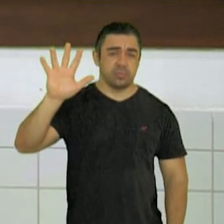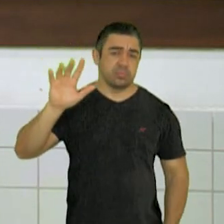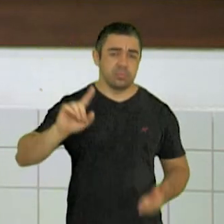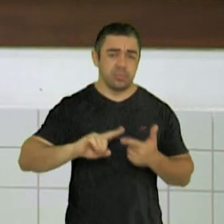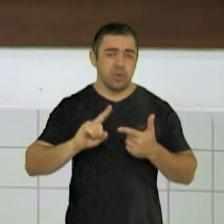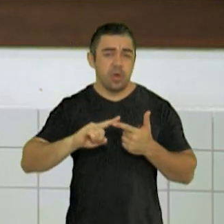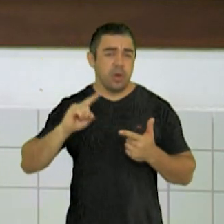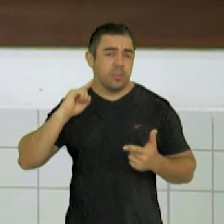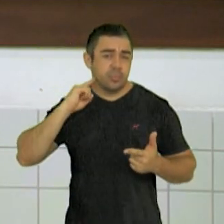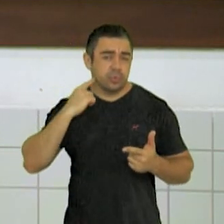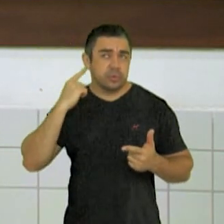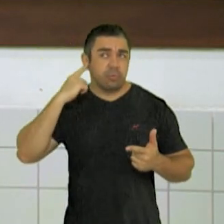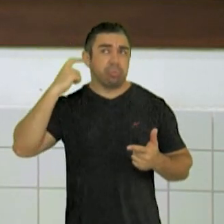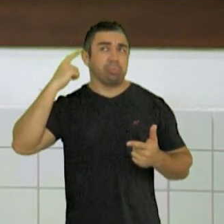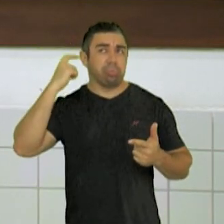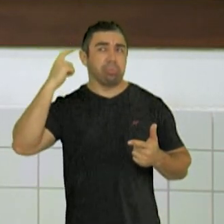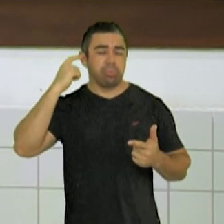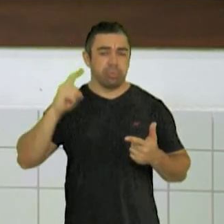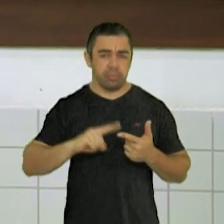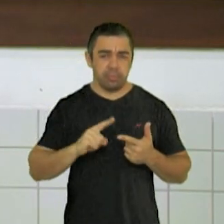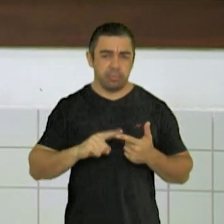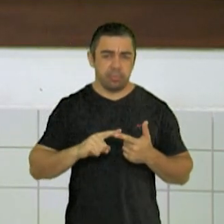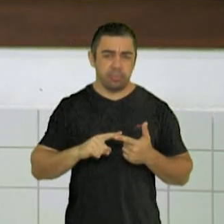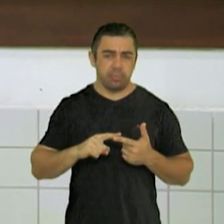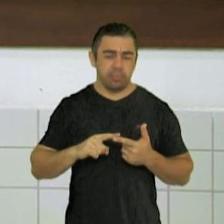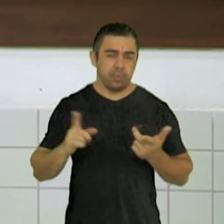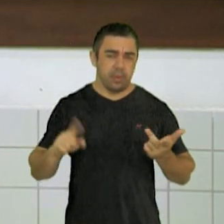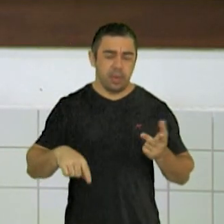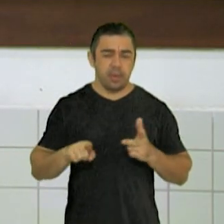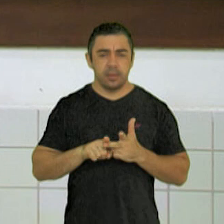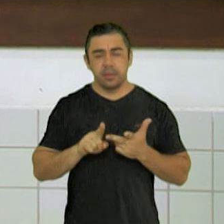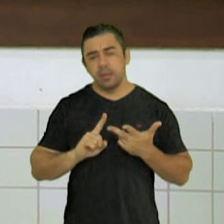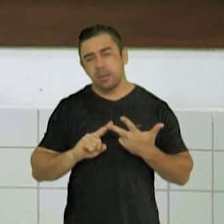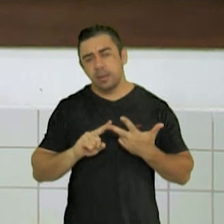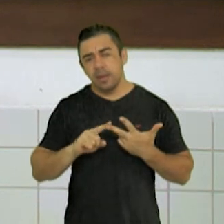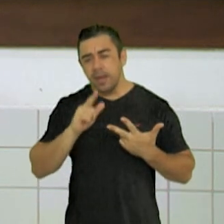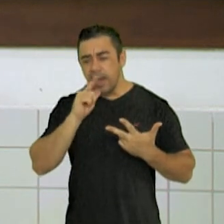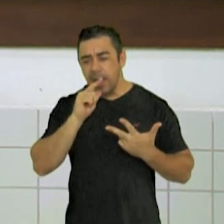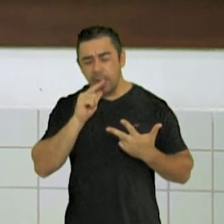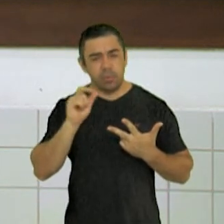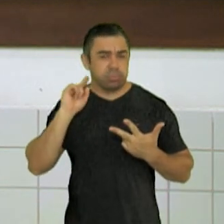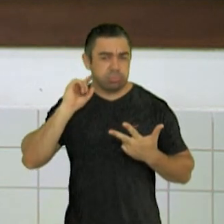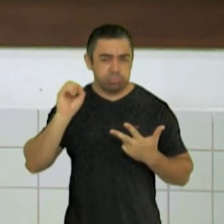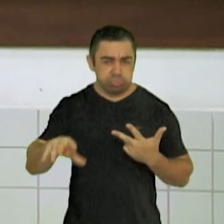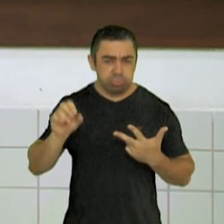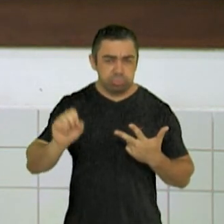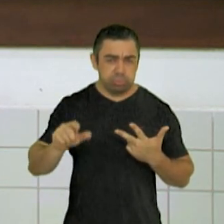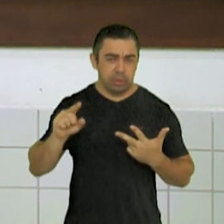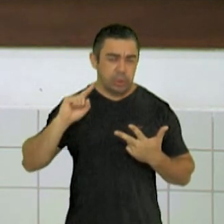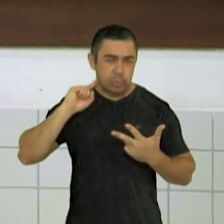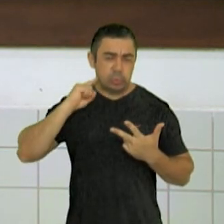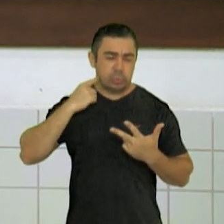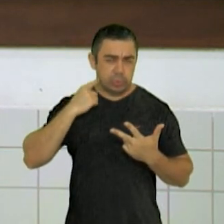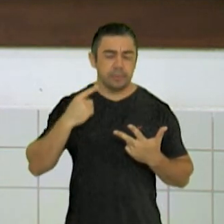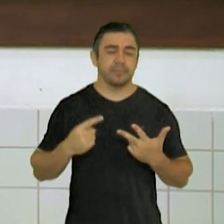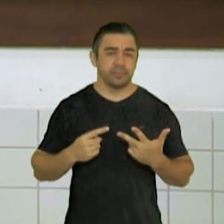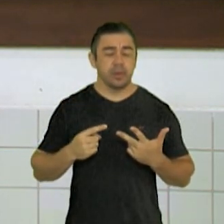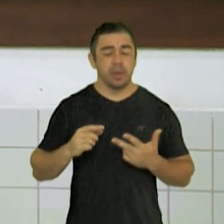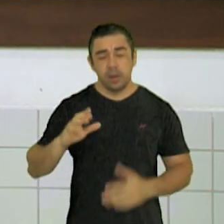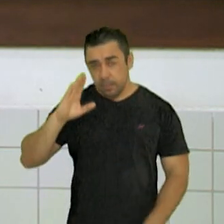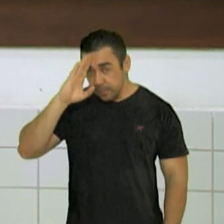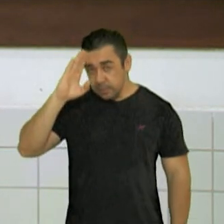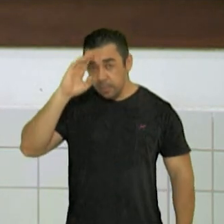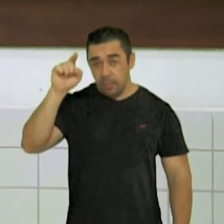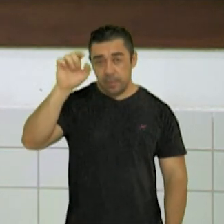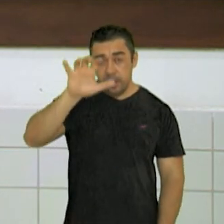poluição sonora, né, a agressão aos recursos hídricos. Nós percebemos que alguns países da Europa, principalmente,